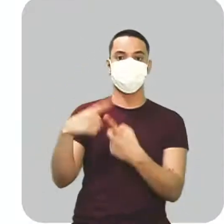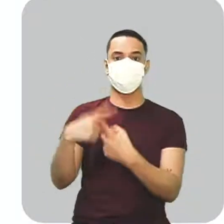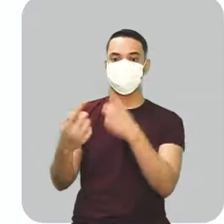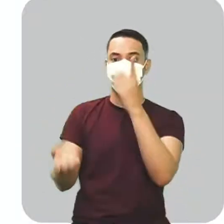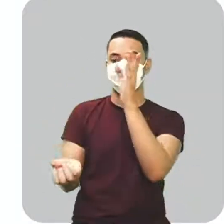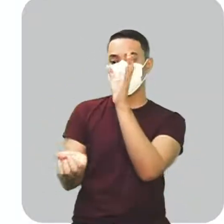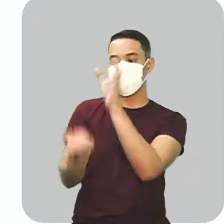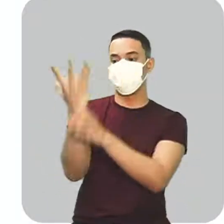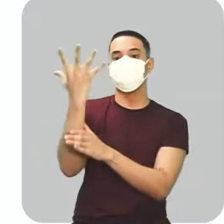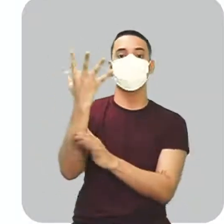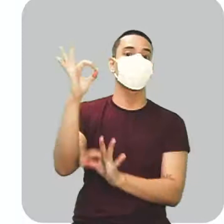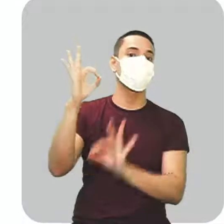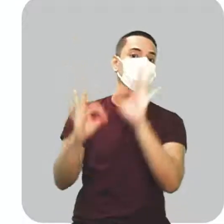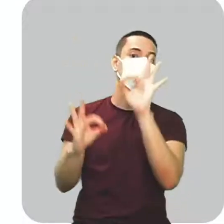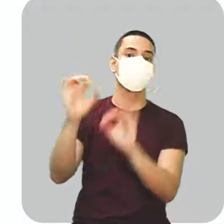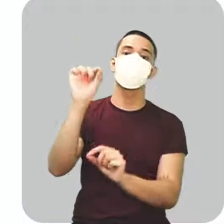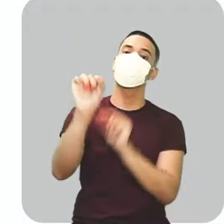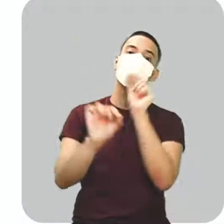na ordem